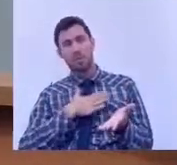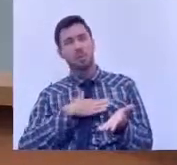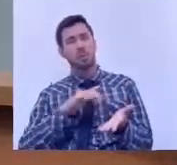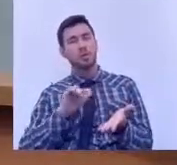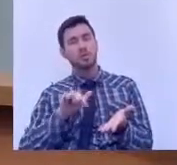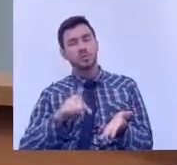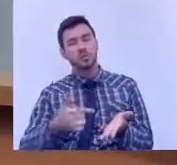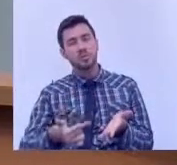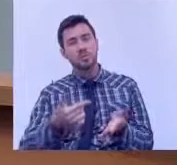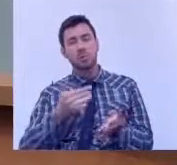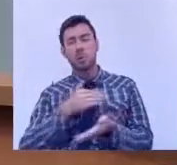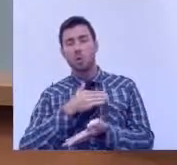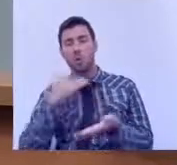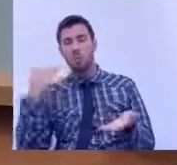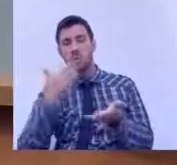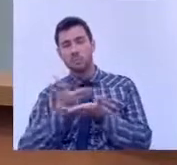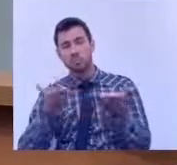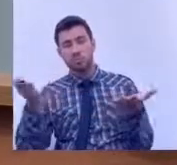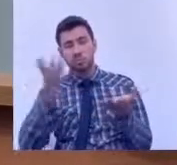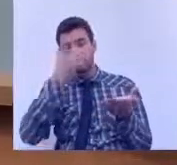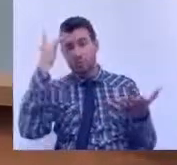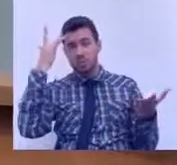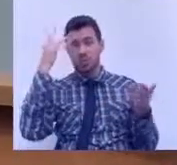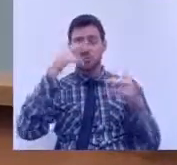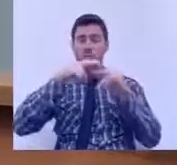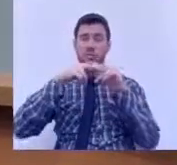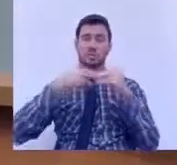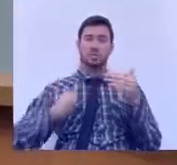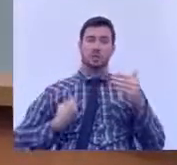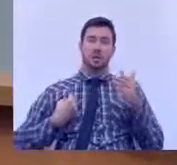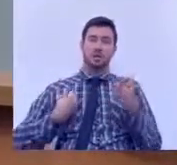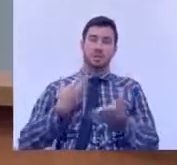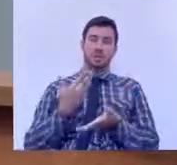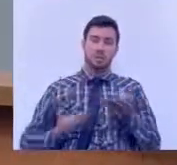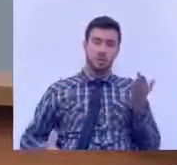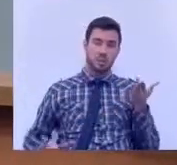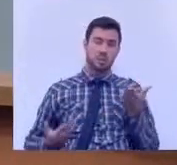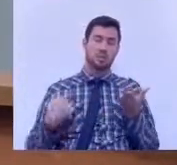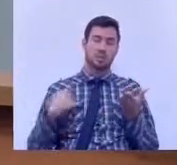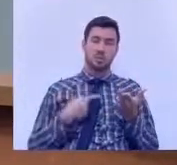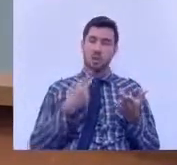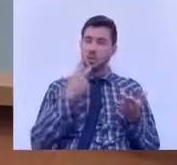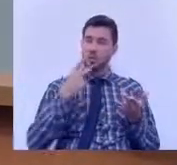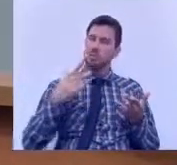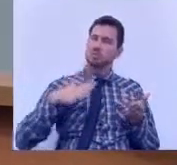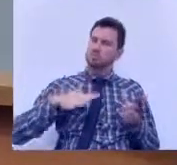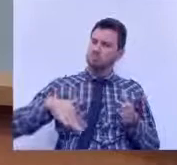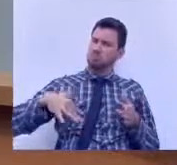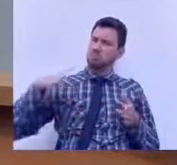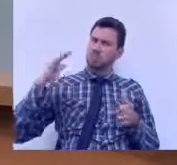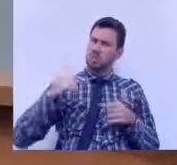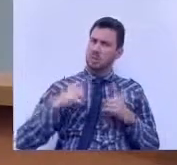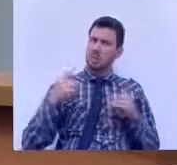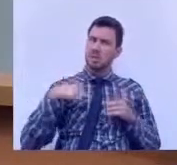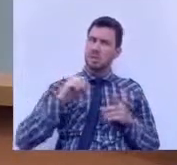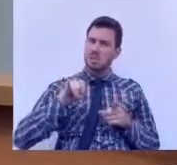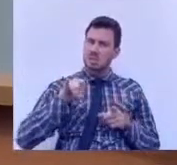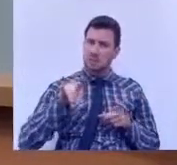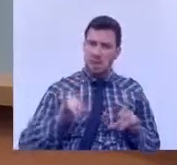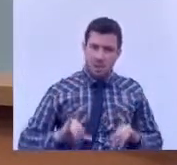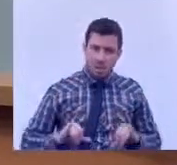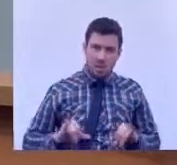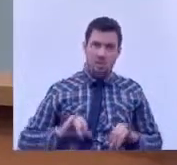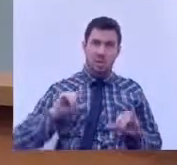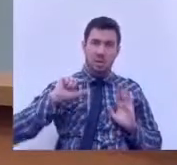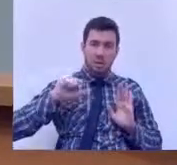né? Infelizmente, porque a vida já se foi, que é o bem mais caro que a gente tem. Mas se você sofrer ainda depois da morte